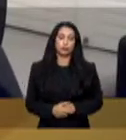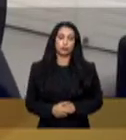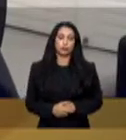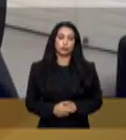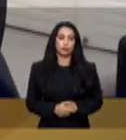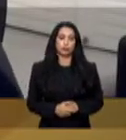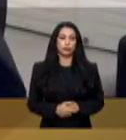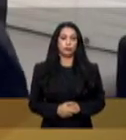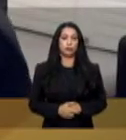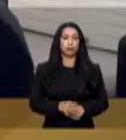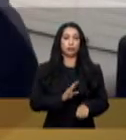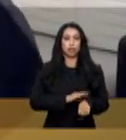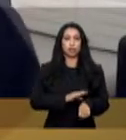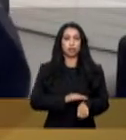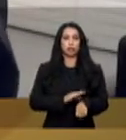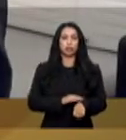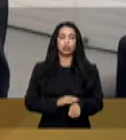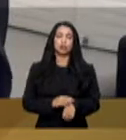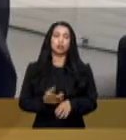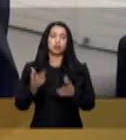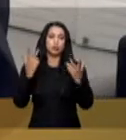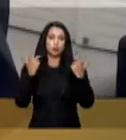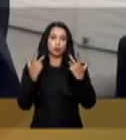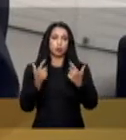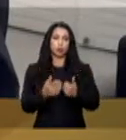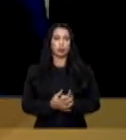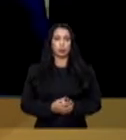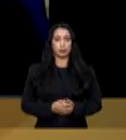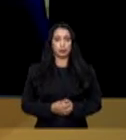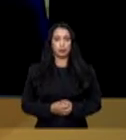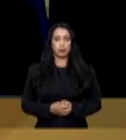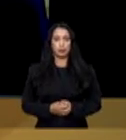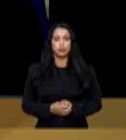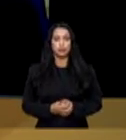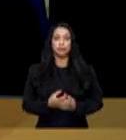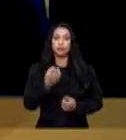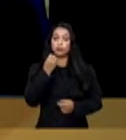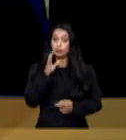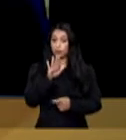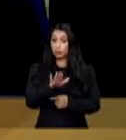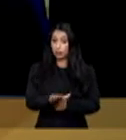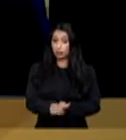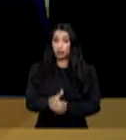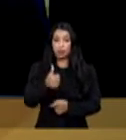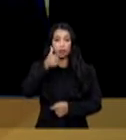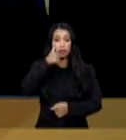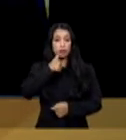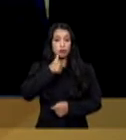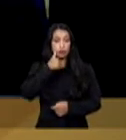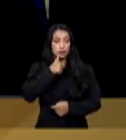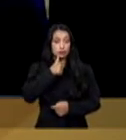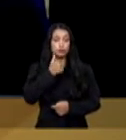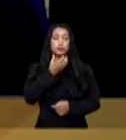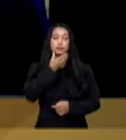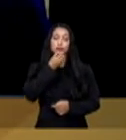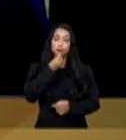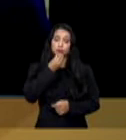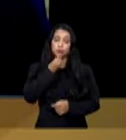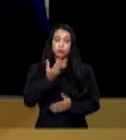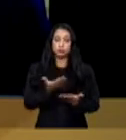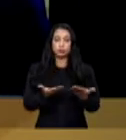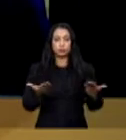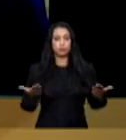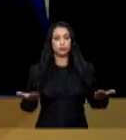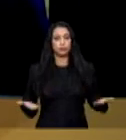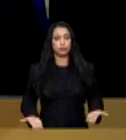República, pelo tempo regimental. Boa tarde a todas e a todos. Excelentíssimo